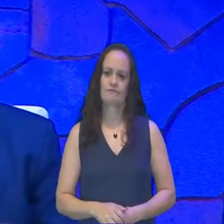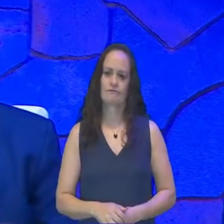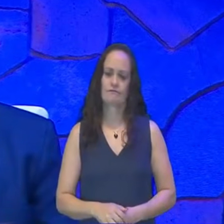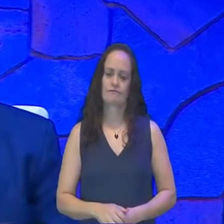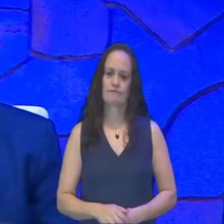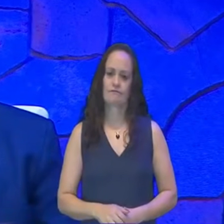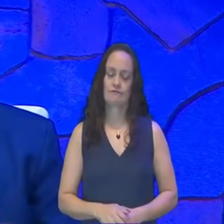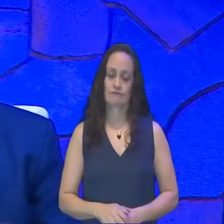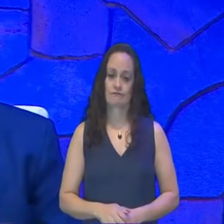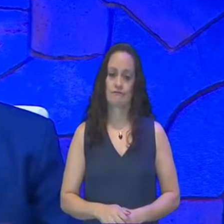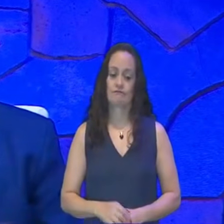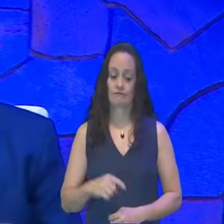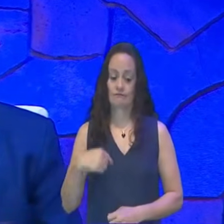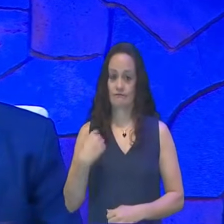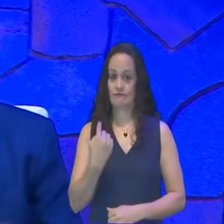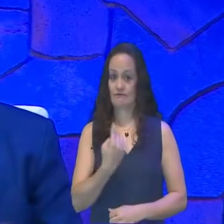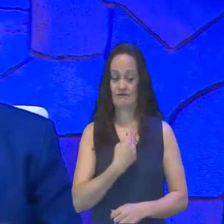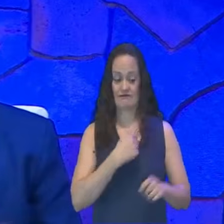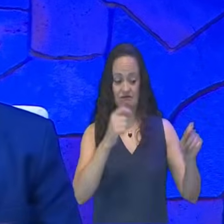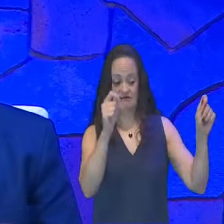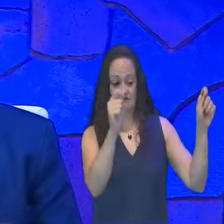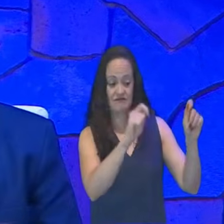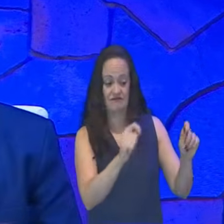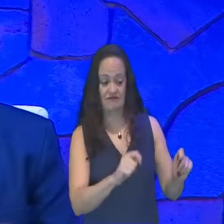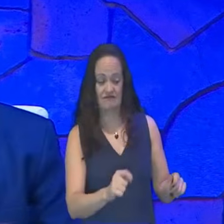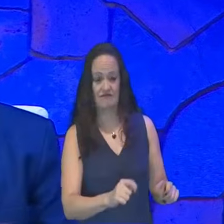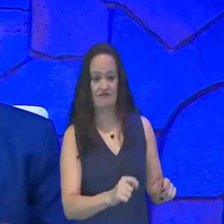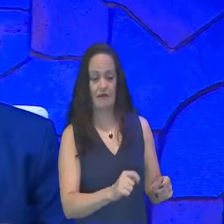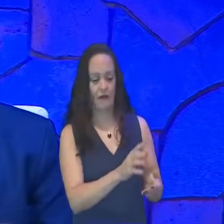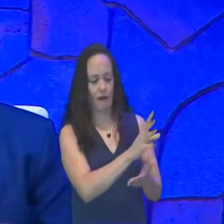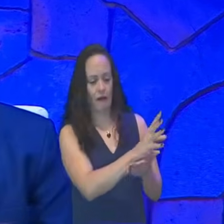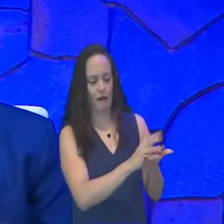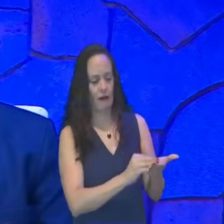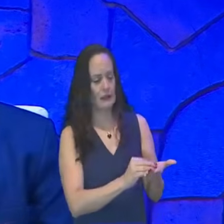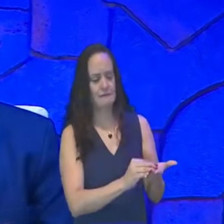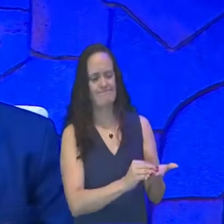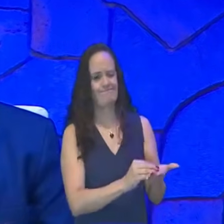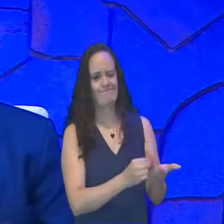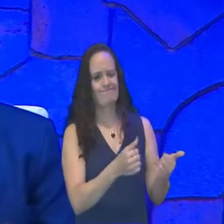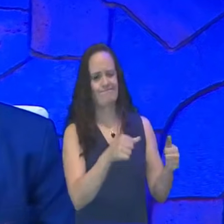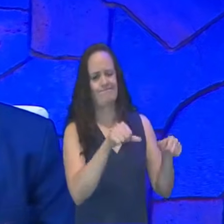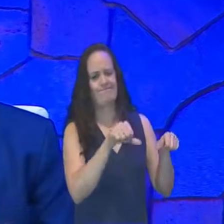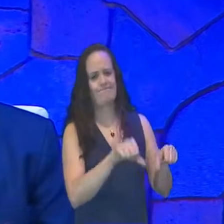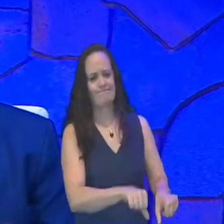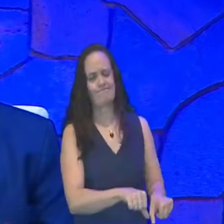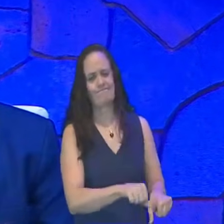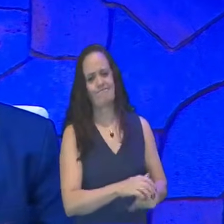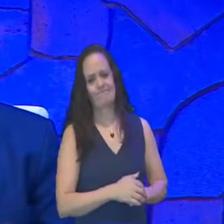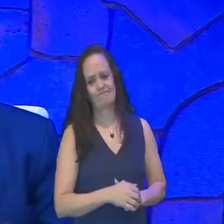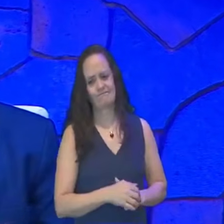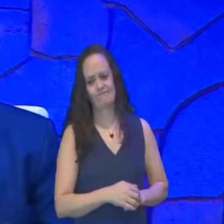que nos fazem erguer deuses à nossa própria imagem, que nos fazem erguer